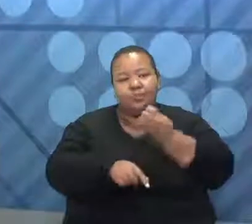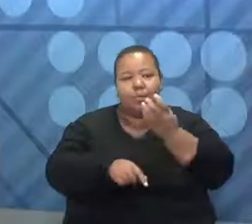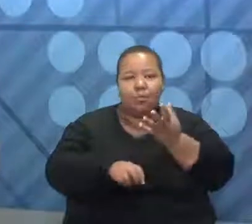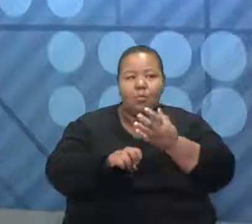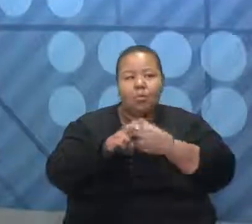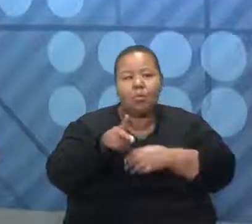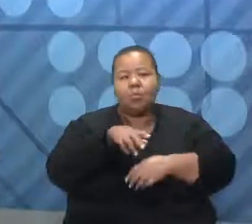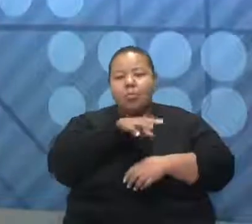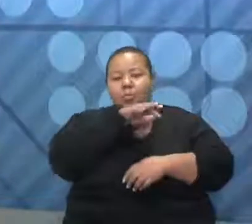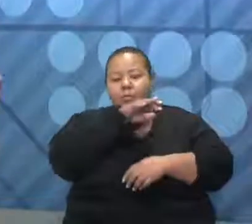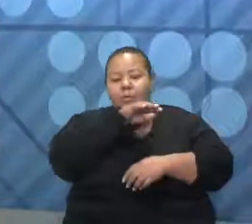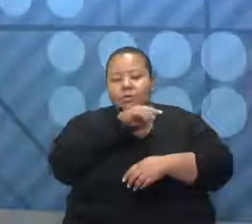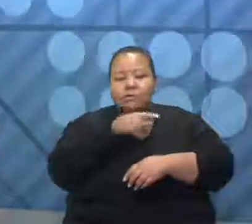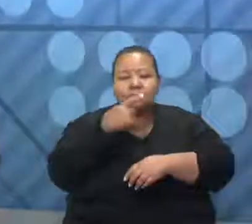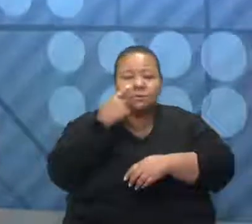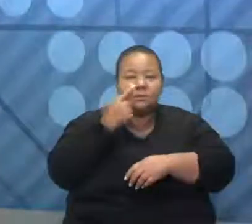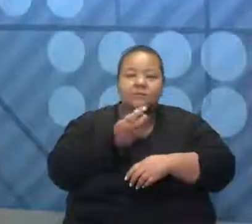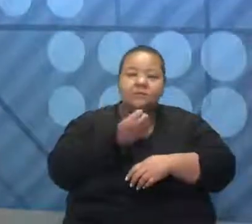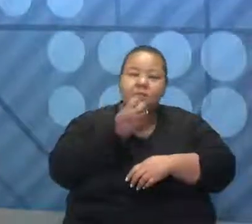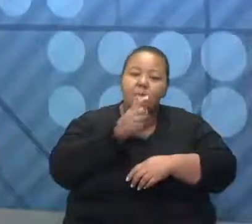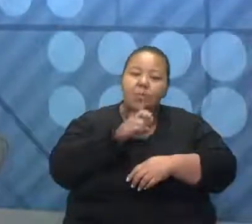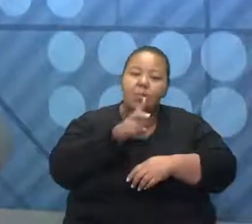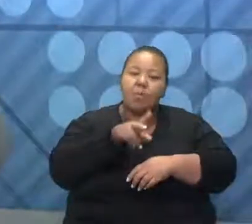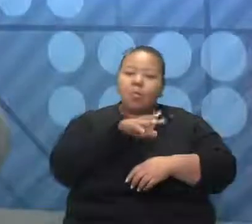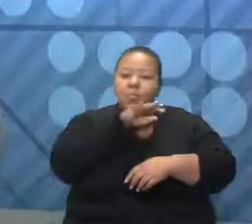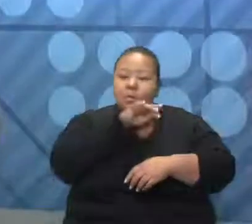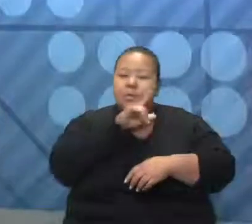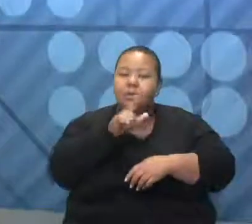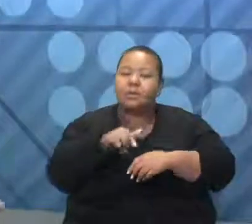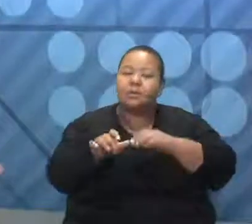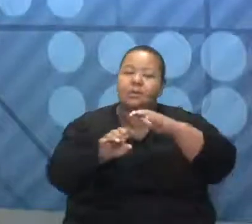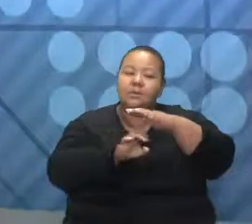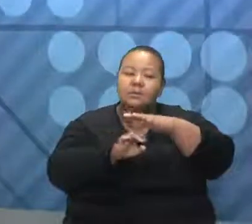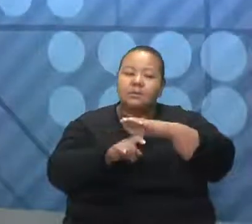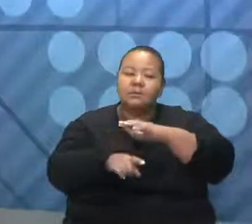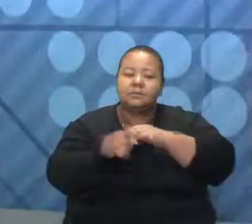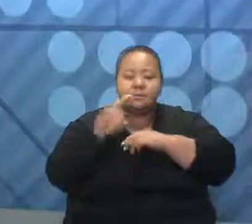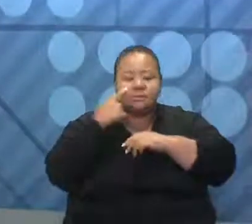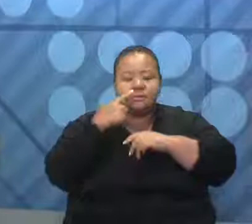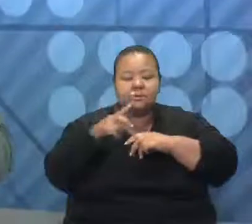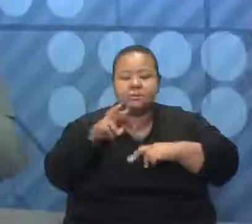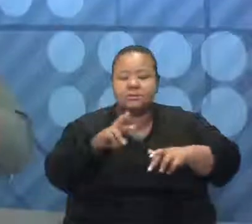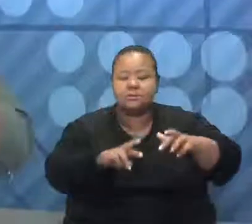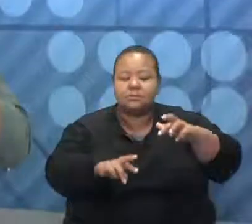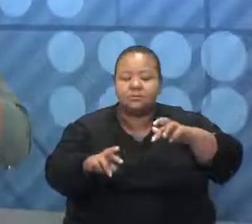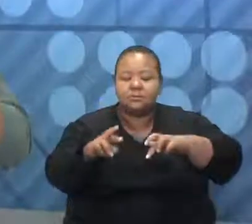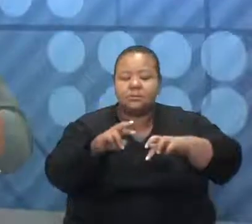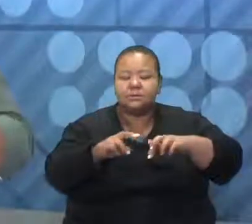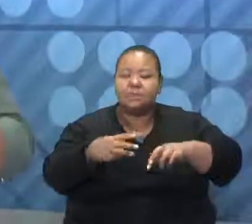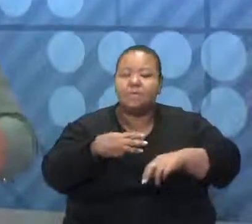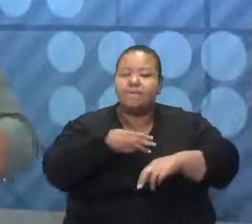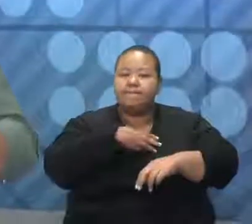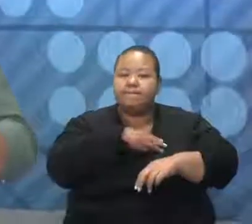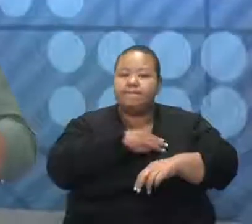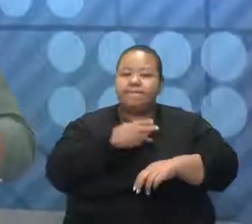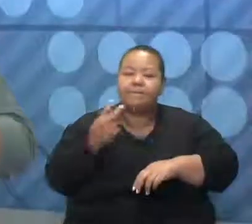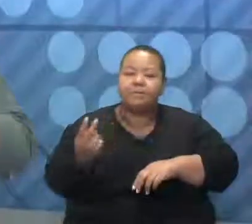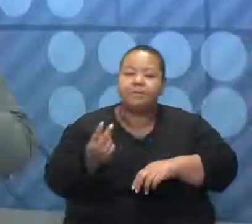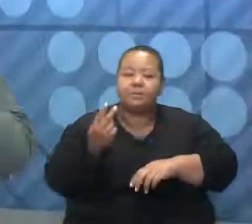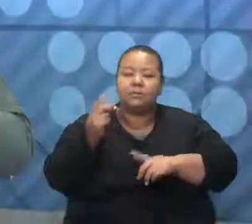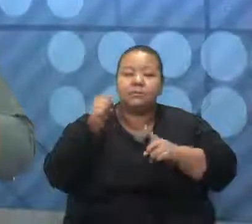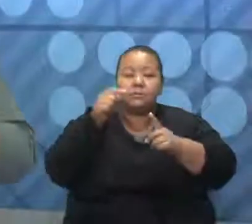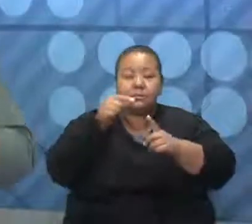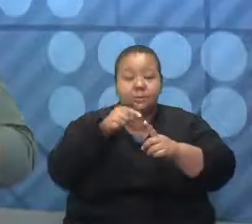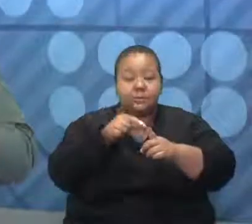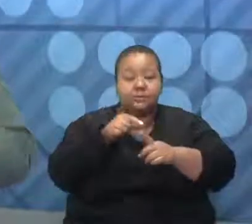ruim. Quem vai definir se é bom ou ruim é a empresa, não é? Dentro da sua visão, da missão e dos valores, dentro dos objetivos que ela definiu.